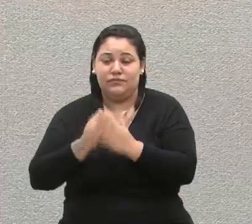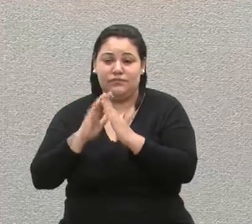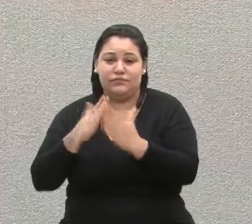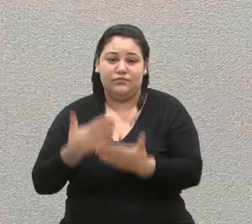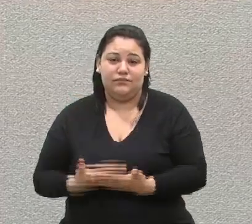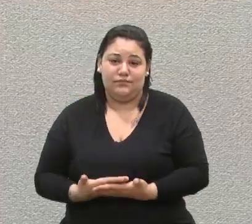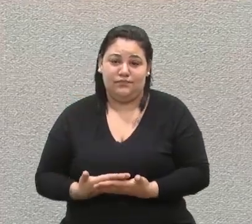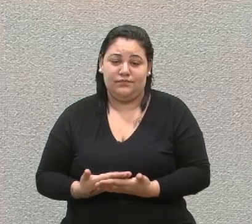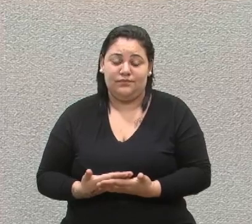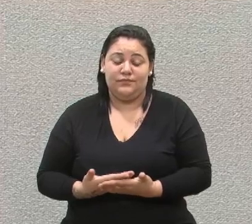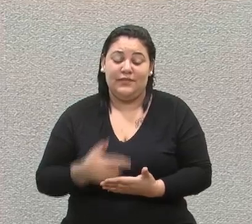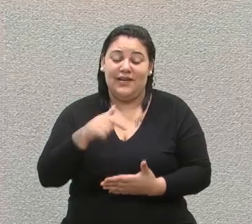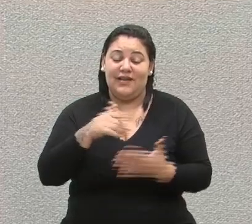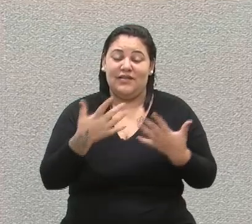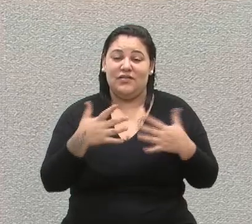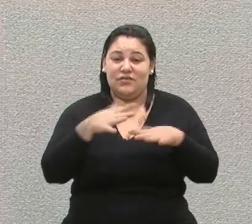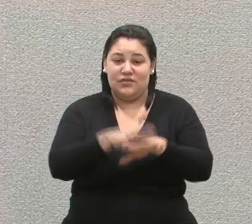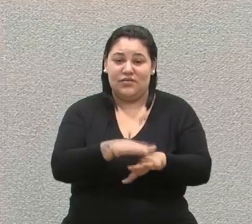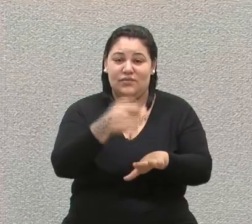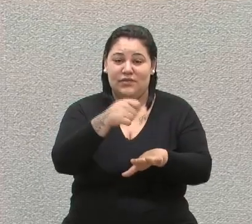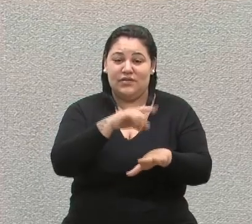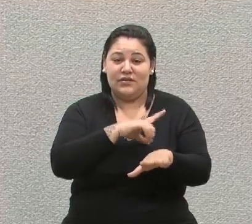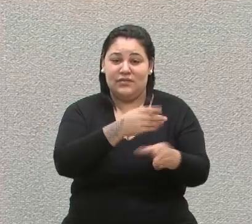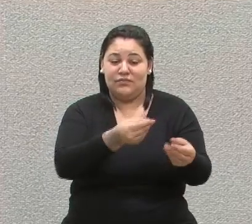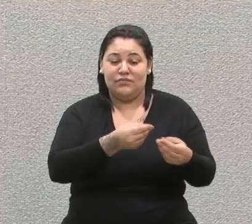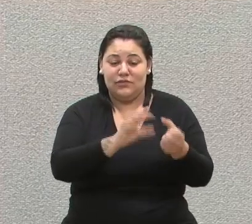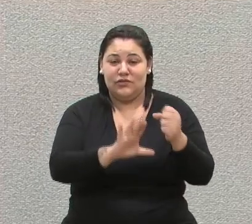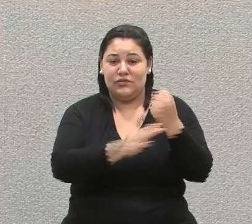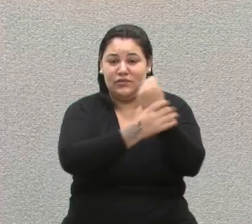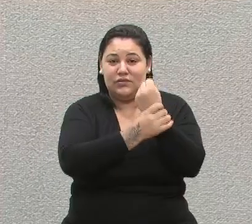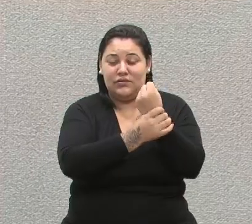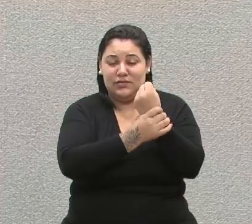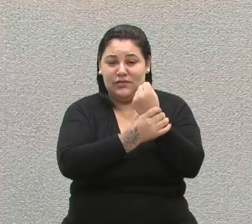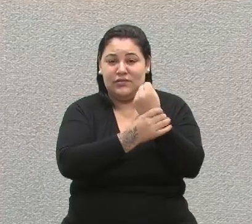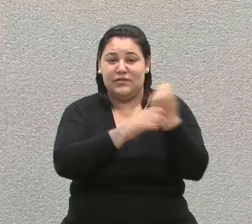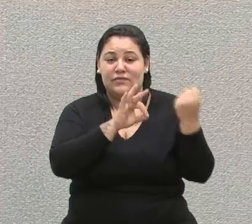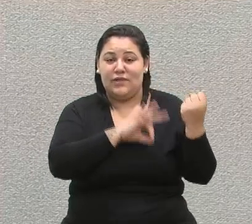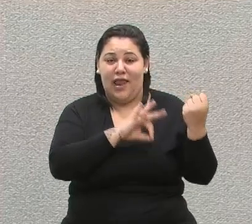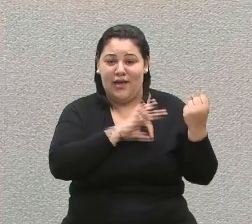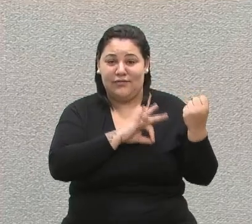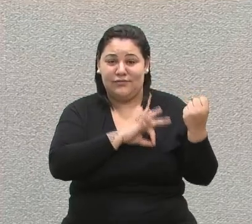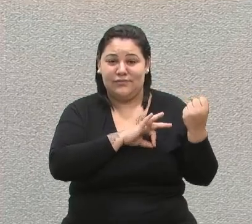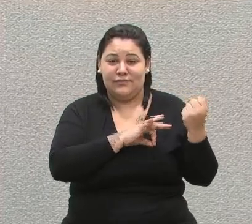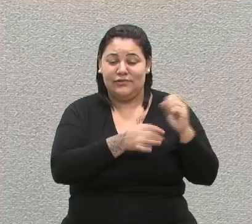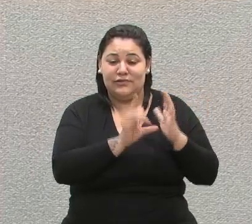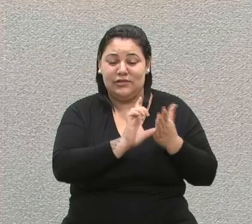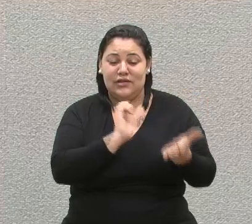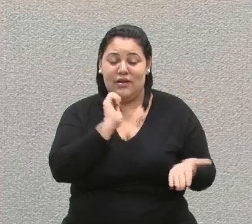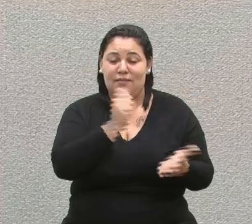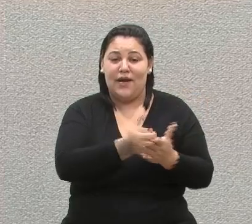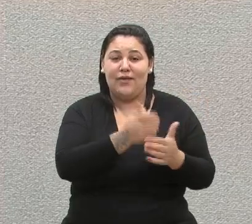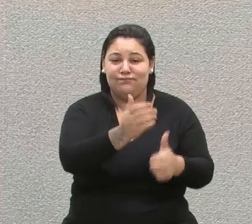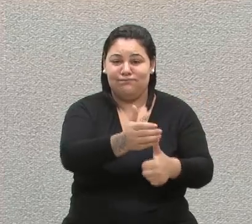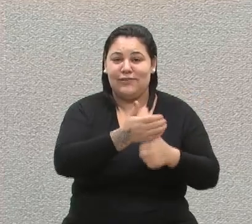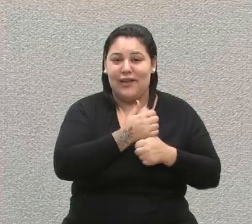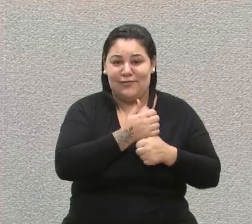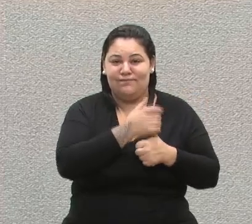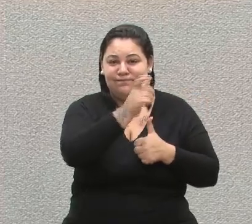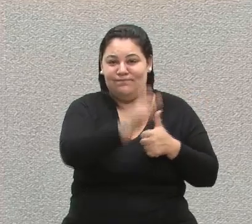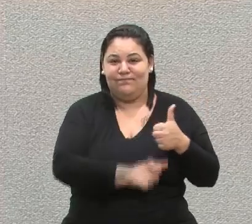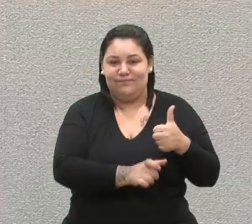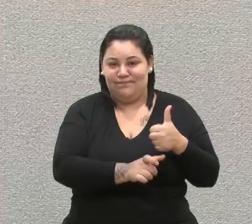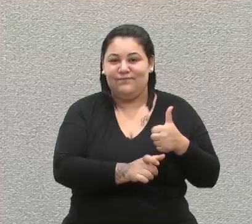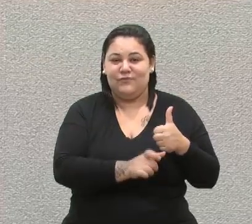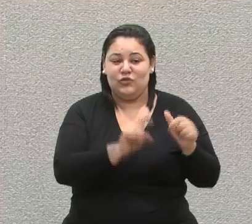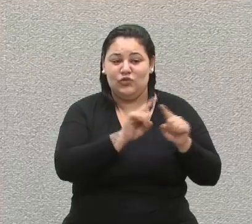Essa inclusão visa assegurar legalmente o recebimento dos valores que eram pagos aos conselheiros tutelares quando o Conselho